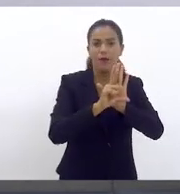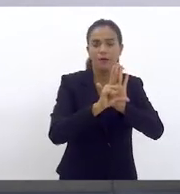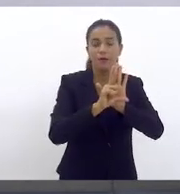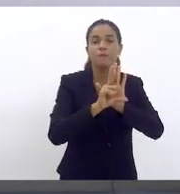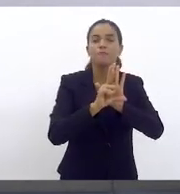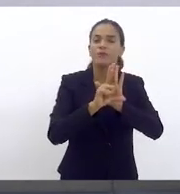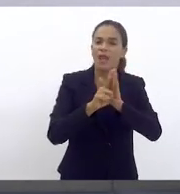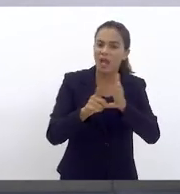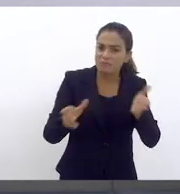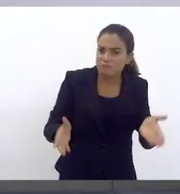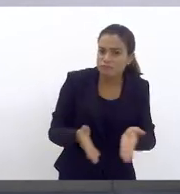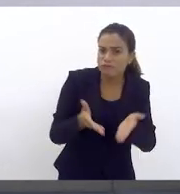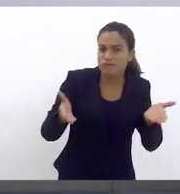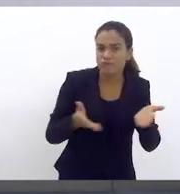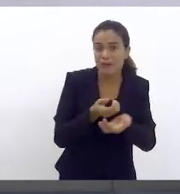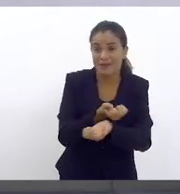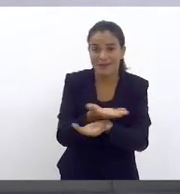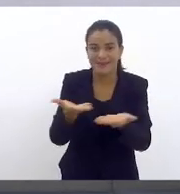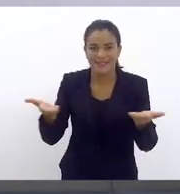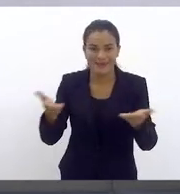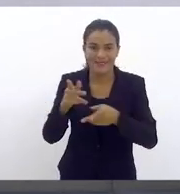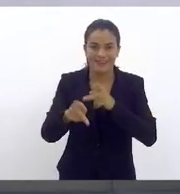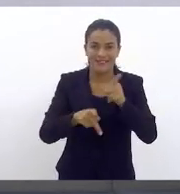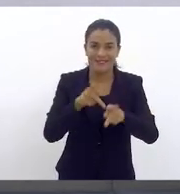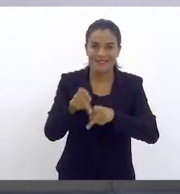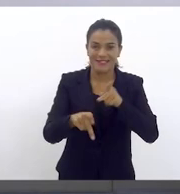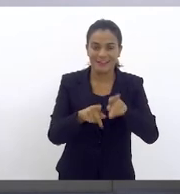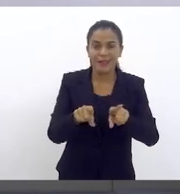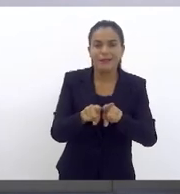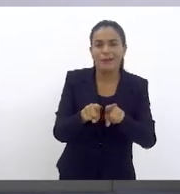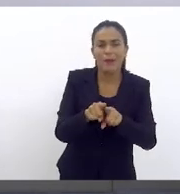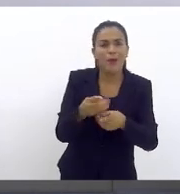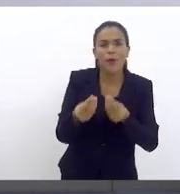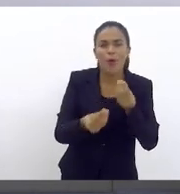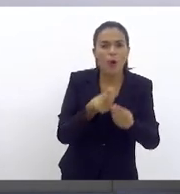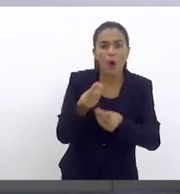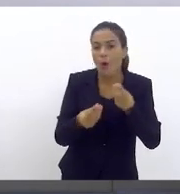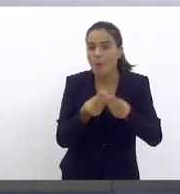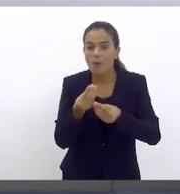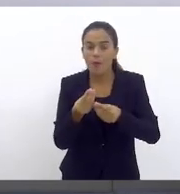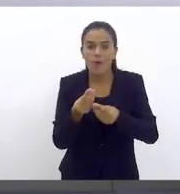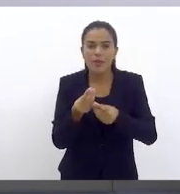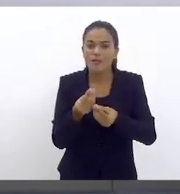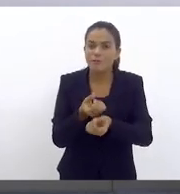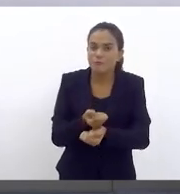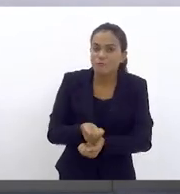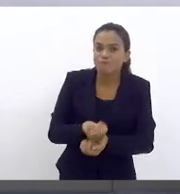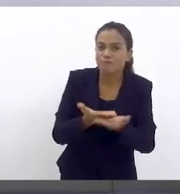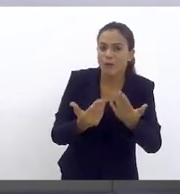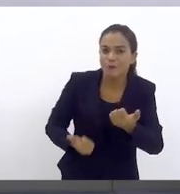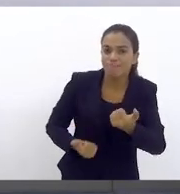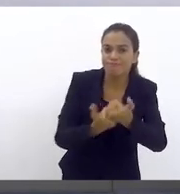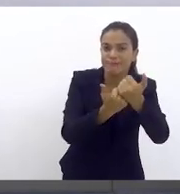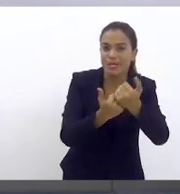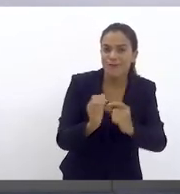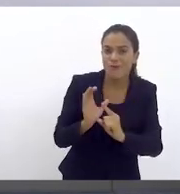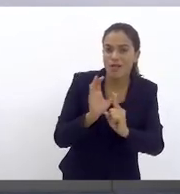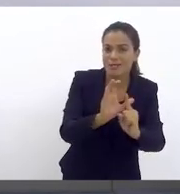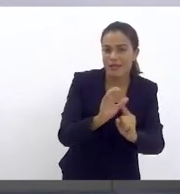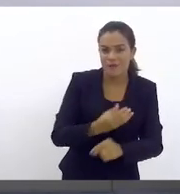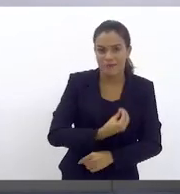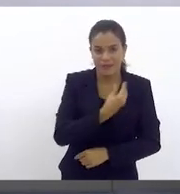constrói entregando para a população e como isso impacta na vida das pessoas né então